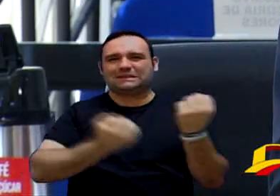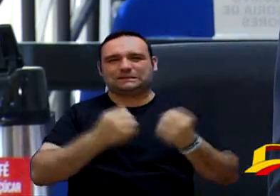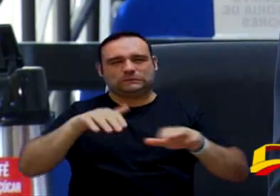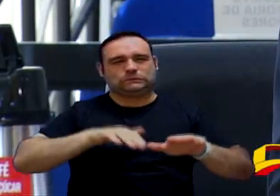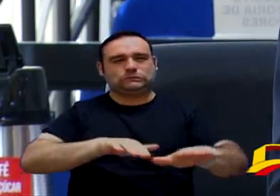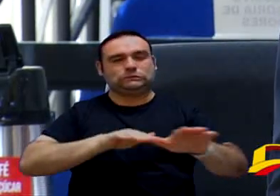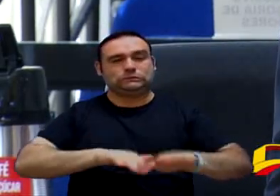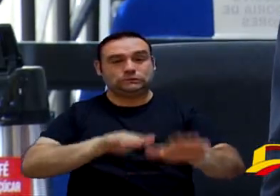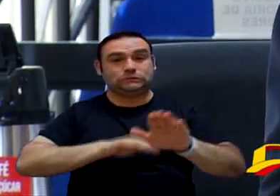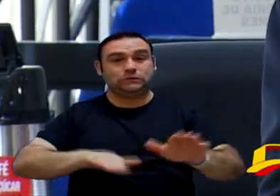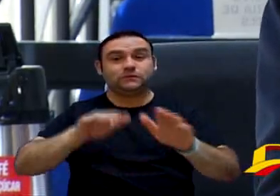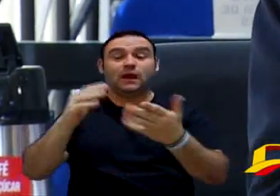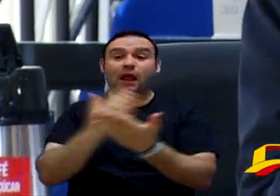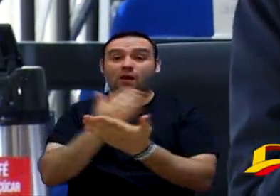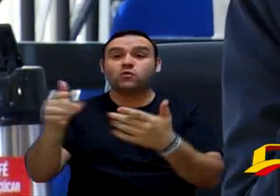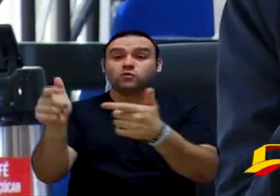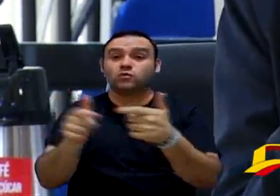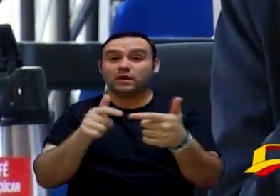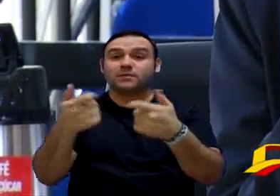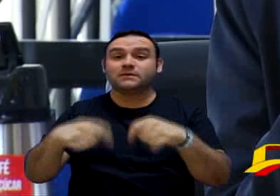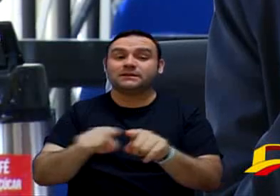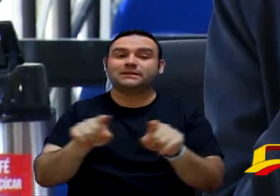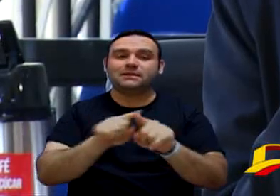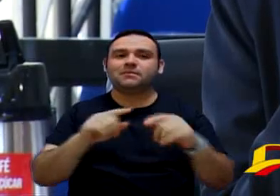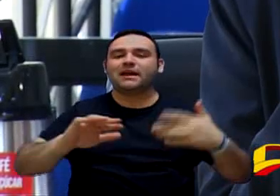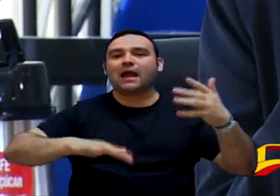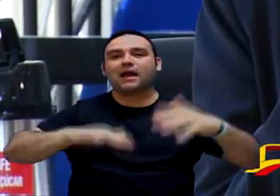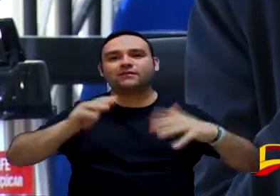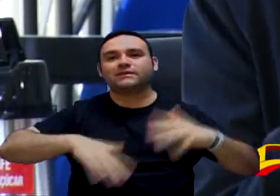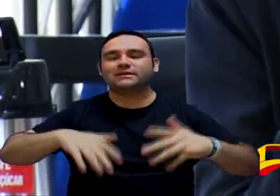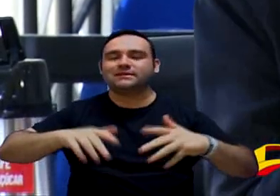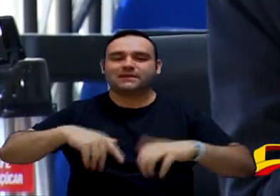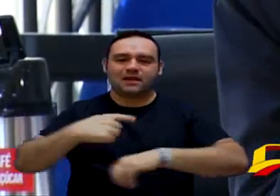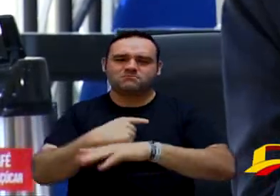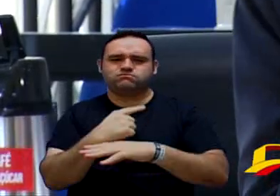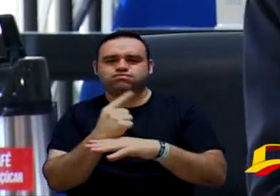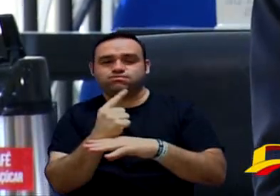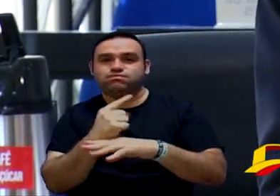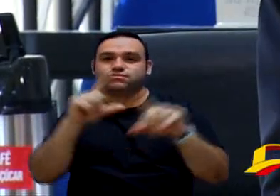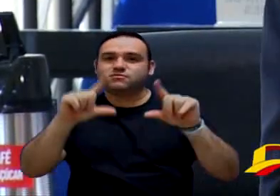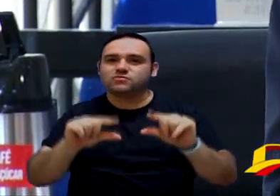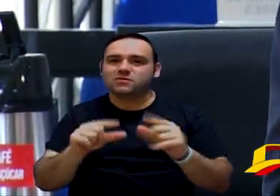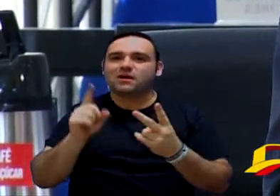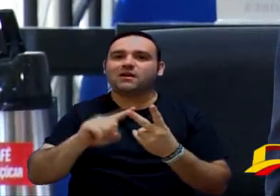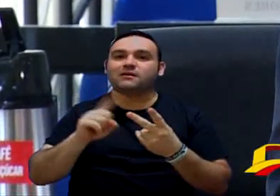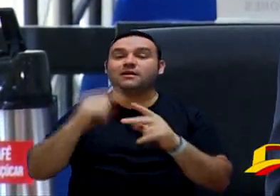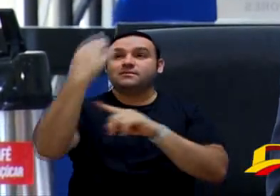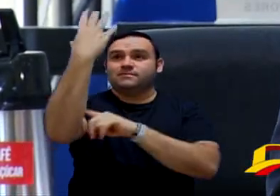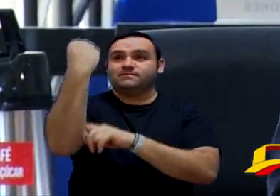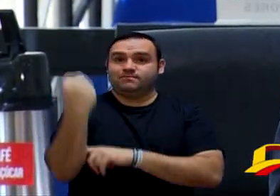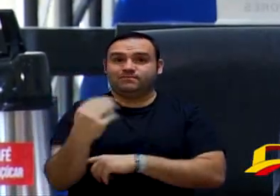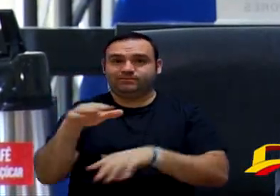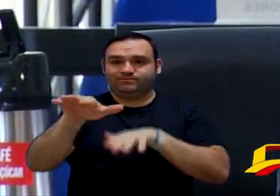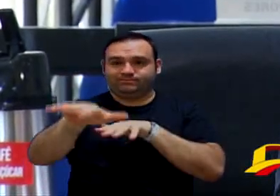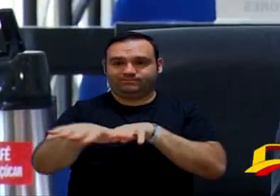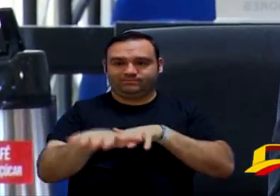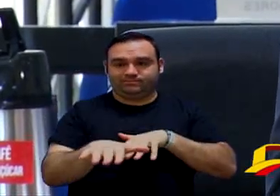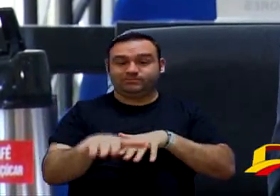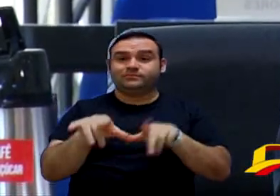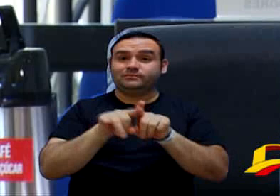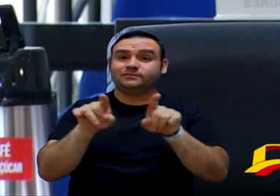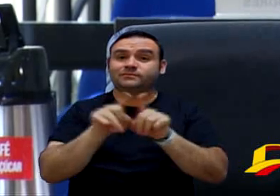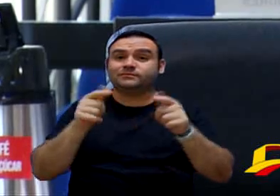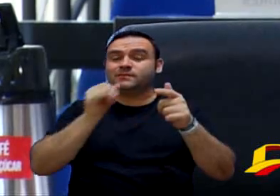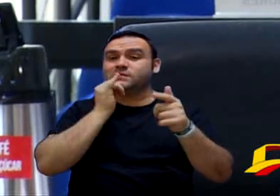tem alguns bairros que precisariam até de um redutor velocidade ou de um semáforo e eu sinto como exemplo Vereador